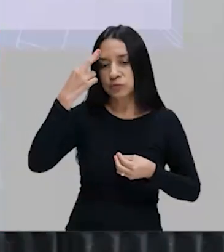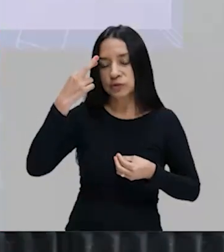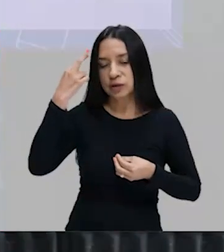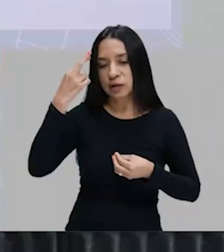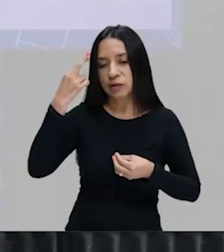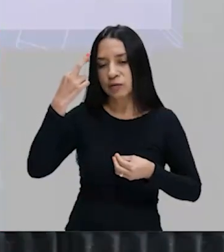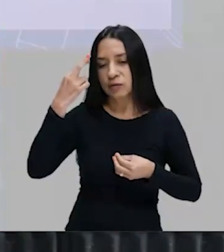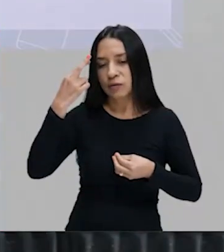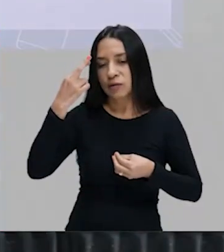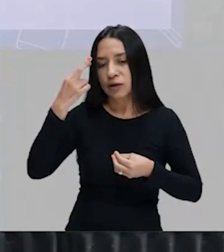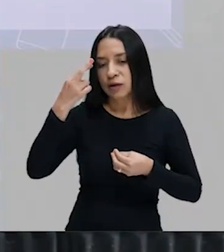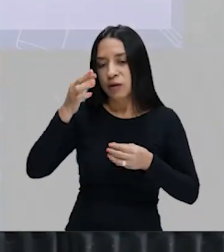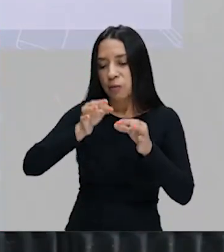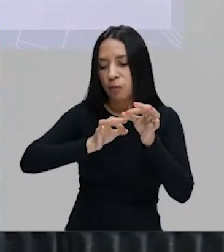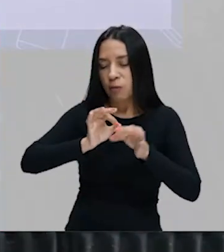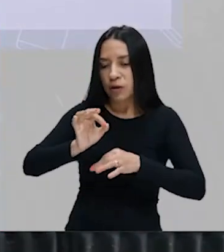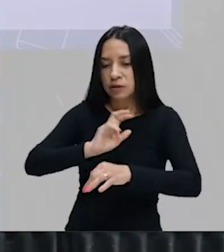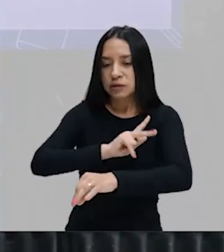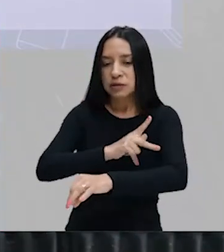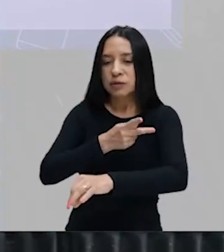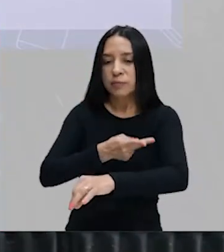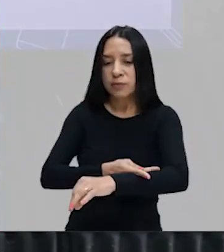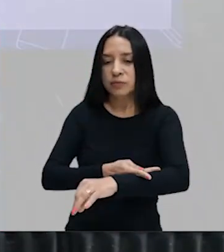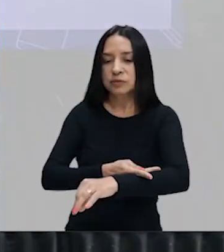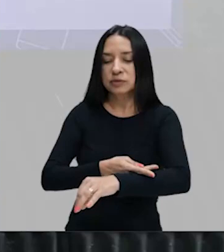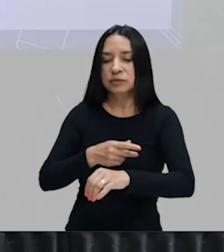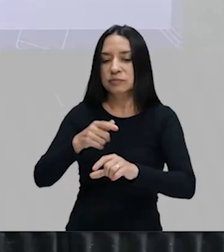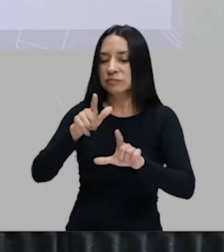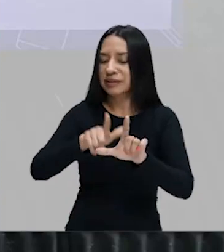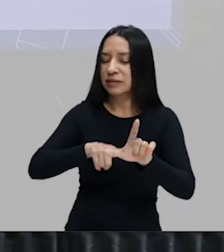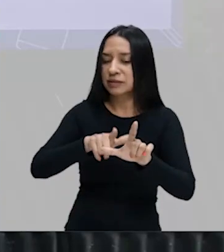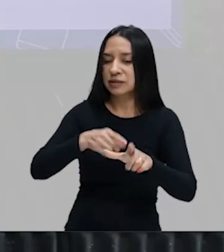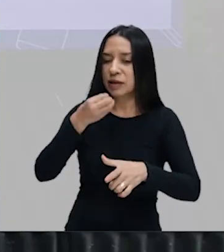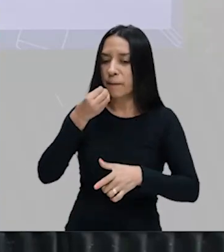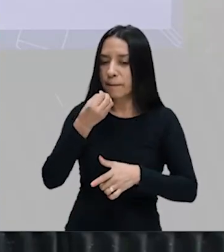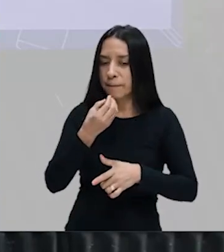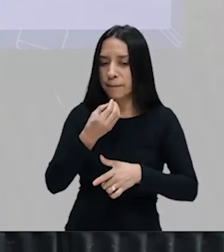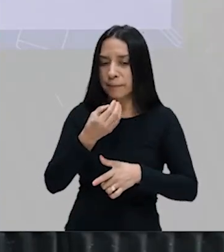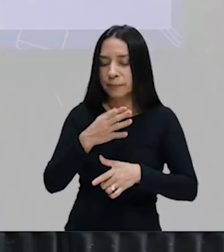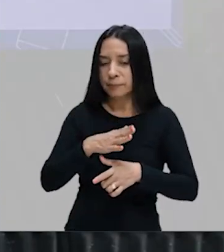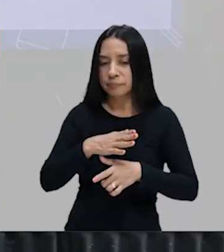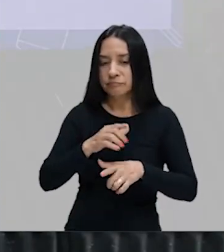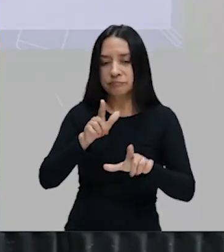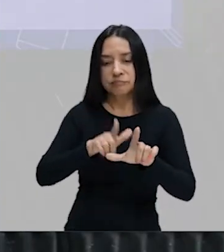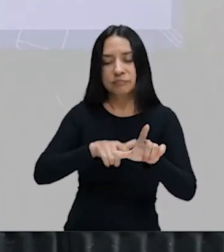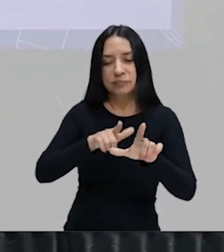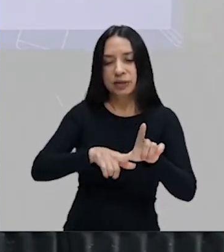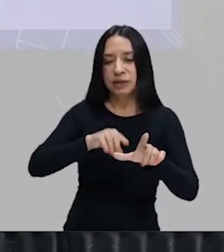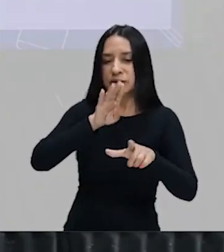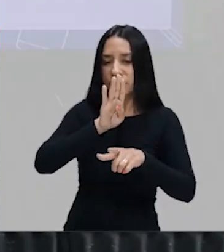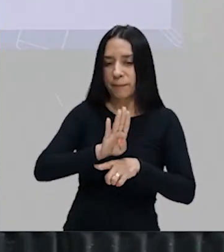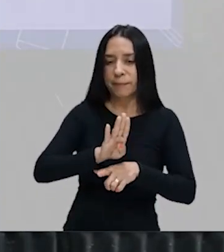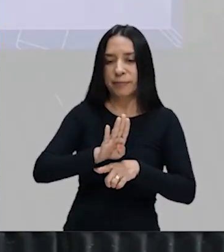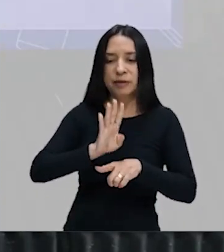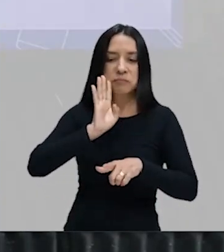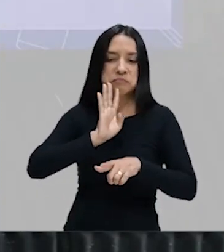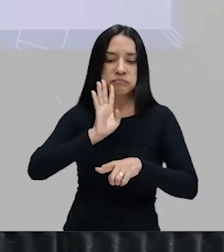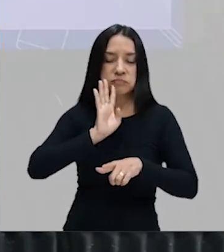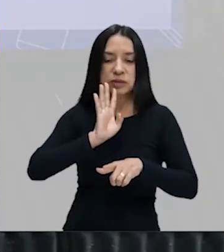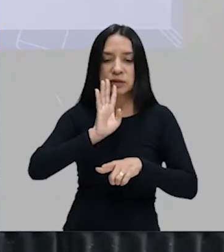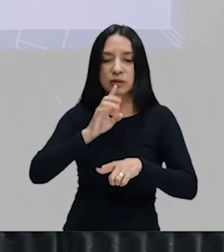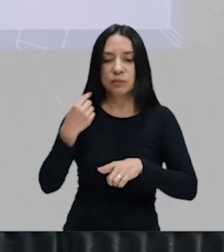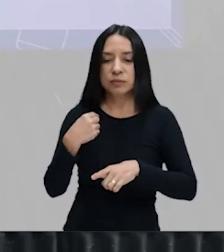formulando hipóteses lógicas, argumenta claro aqui. Então, a letra B está bem legal para a gente, tá? Letra C, reafirmou a aspiração ateísta